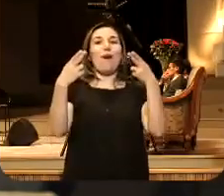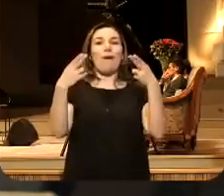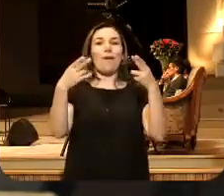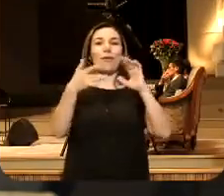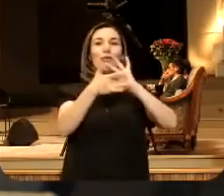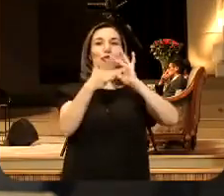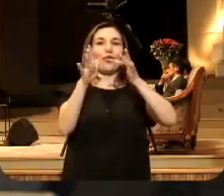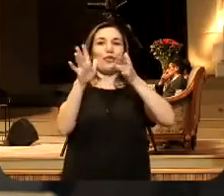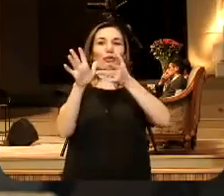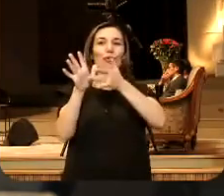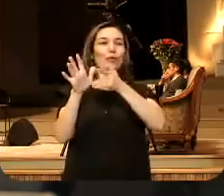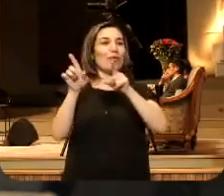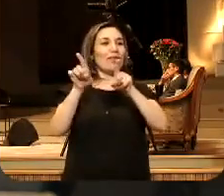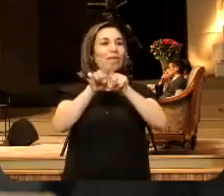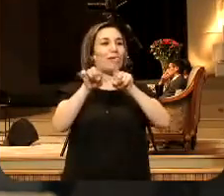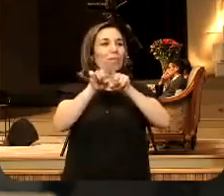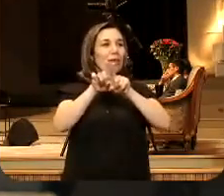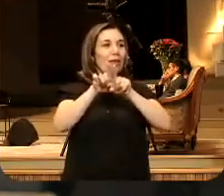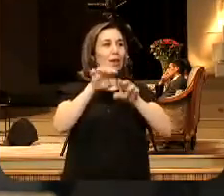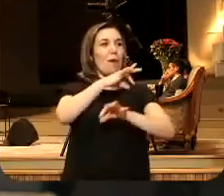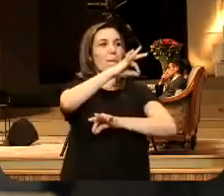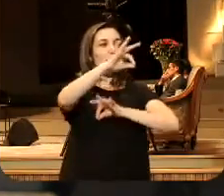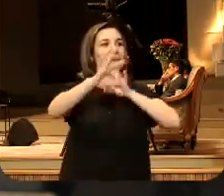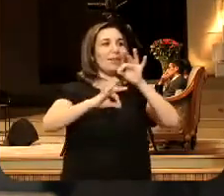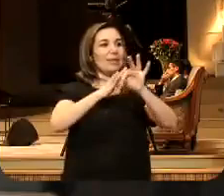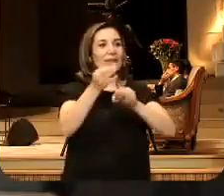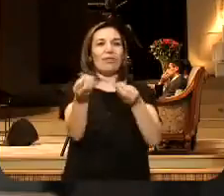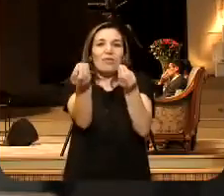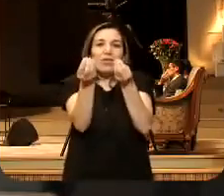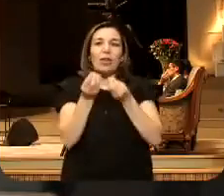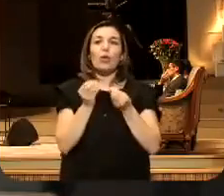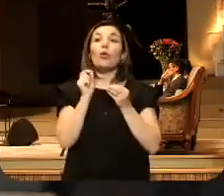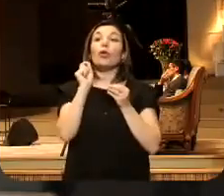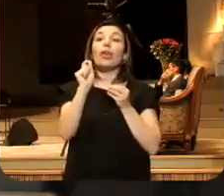nos deu um presente maravilhoso: o tempo.